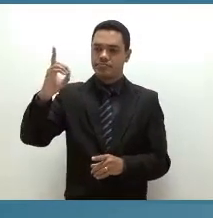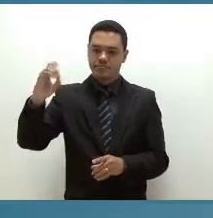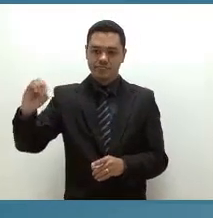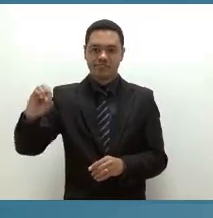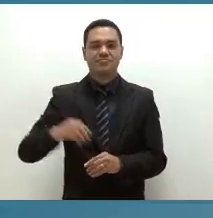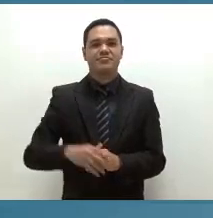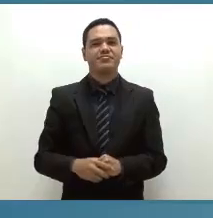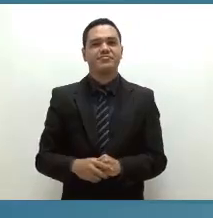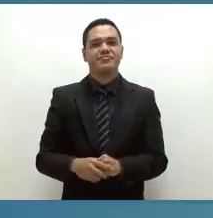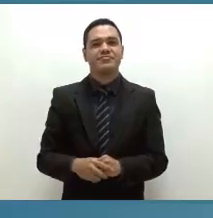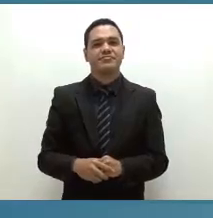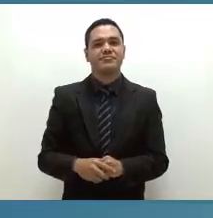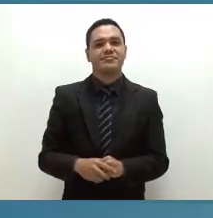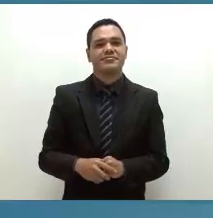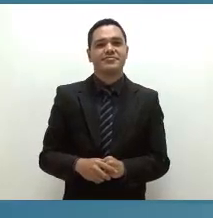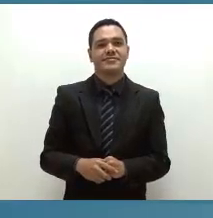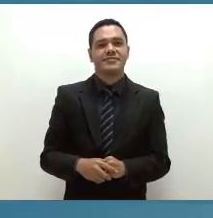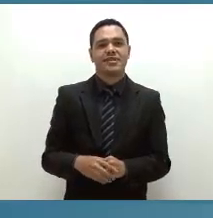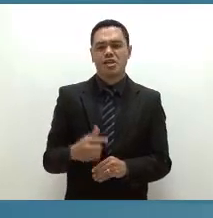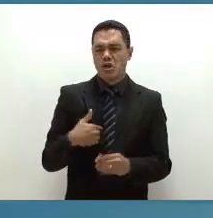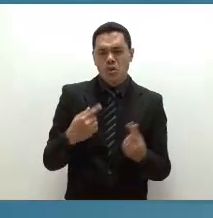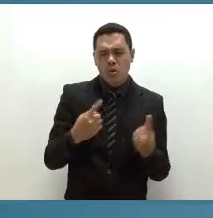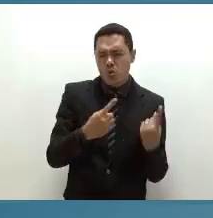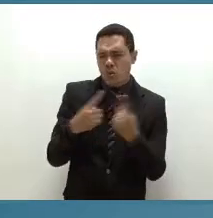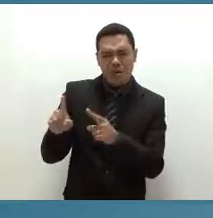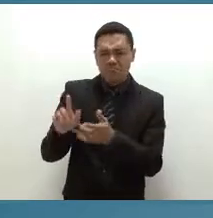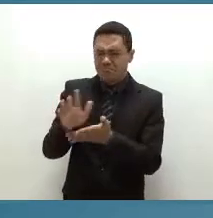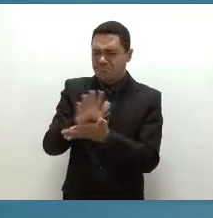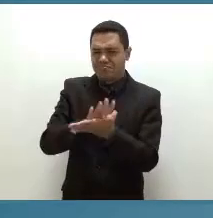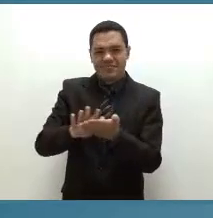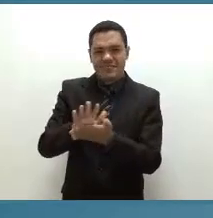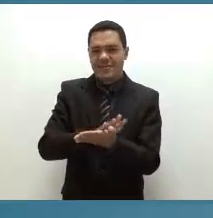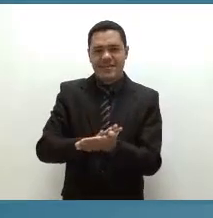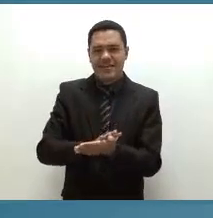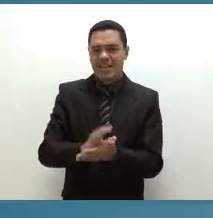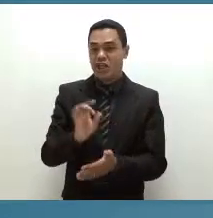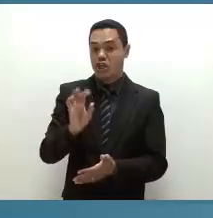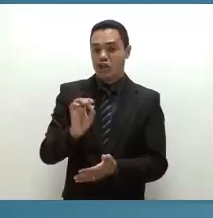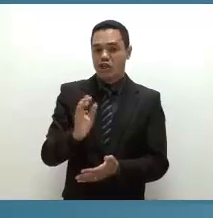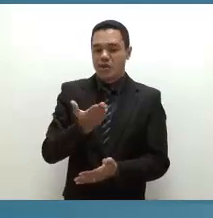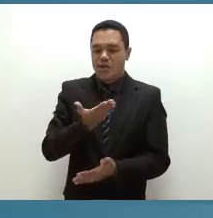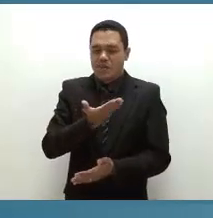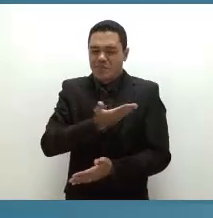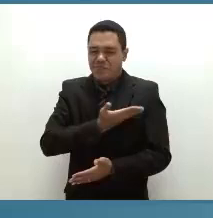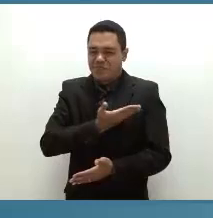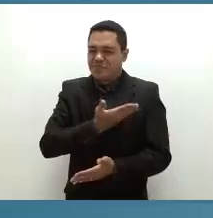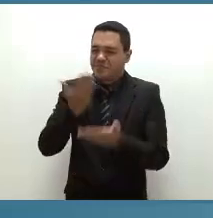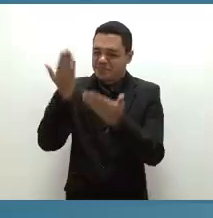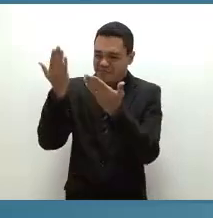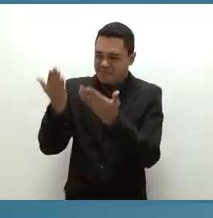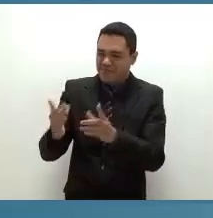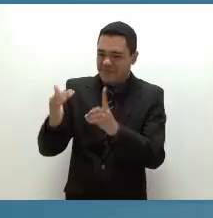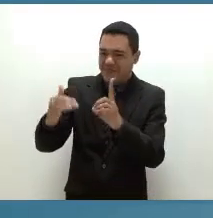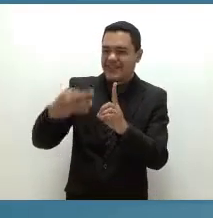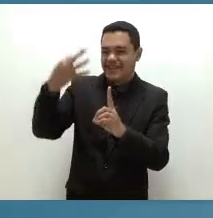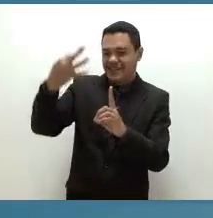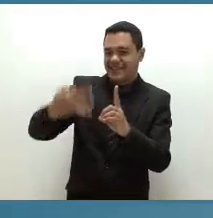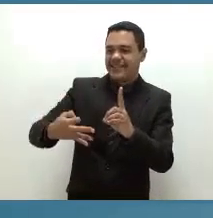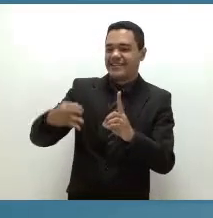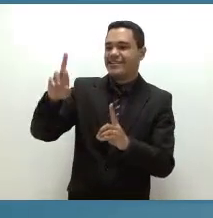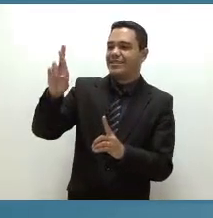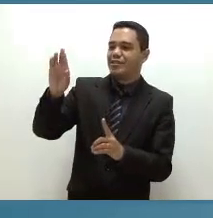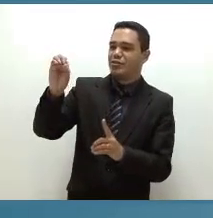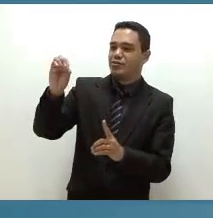né? Apenas para me dirigir ao meu colega Roberto Moura e revelar uma coisa que ninguém, talvez